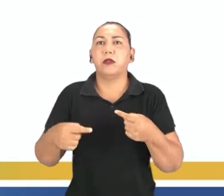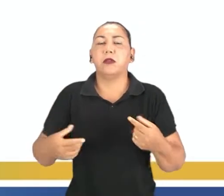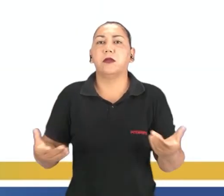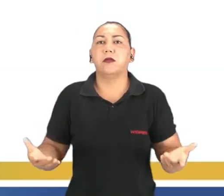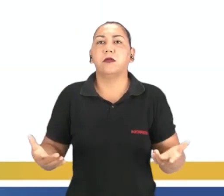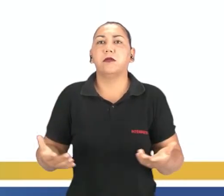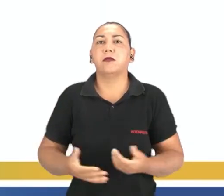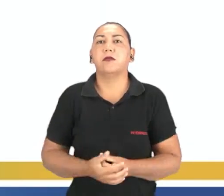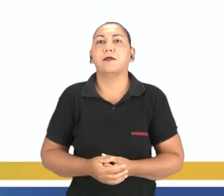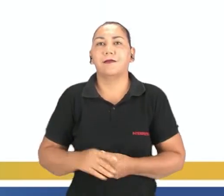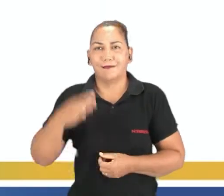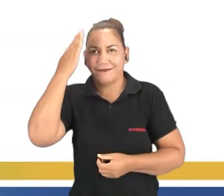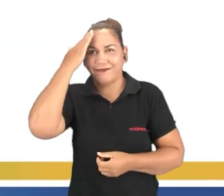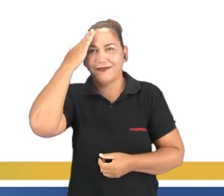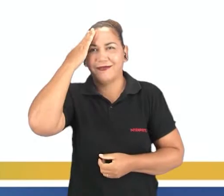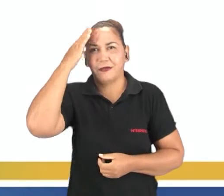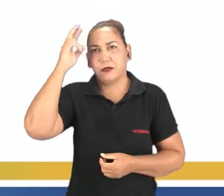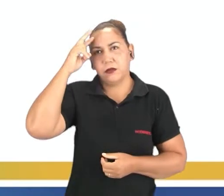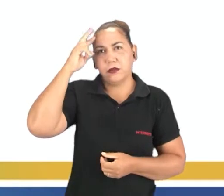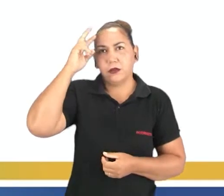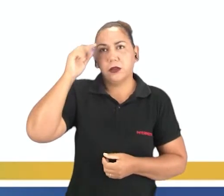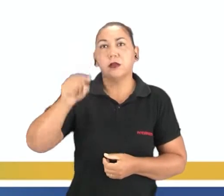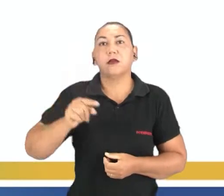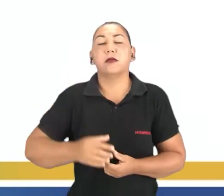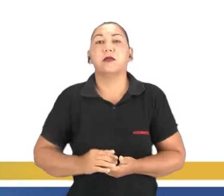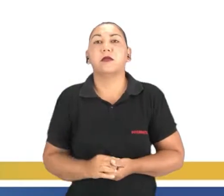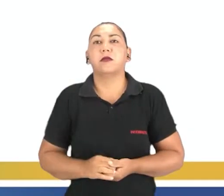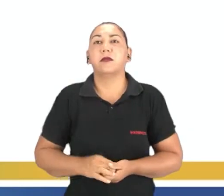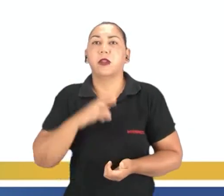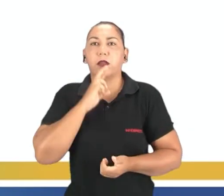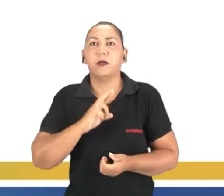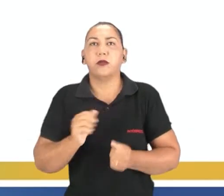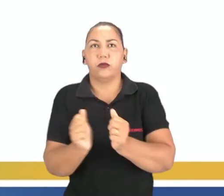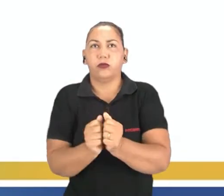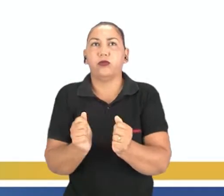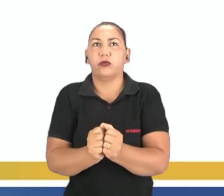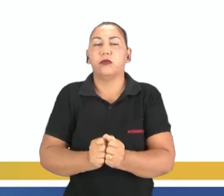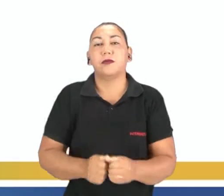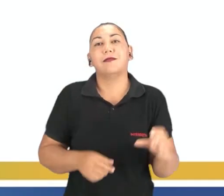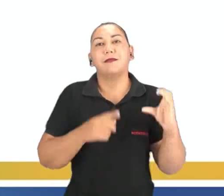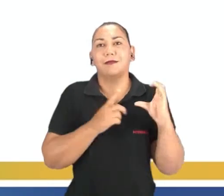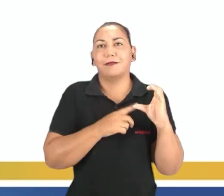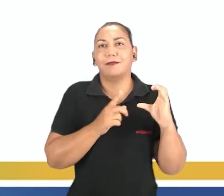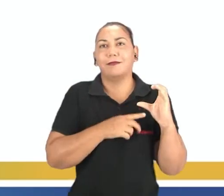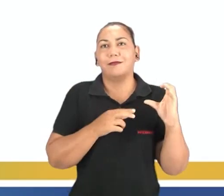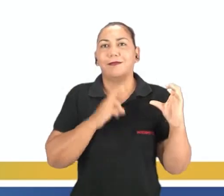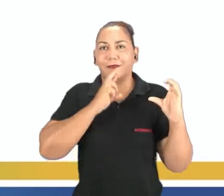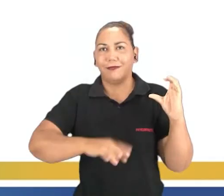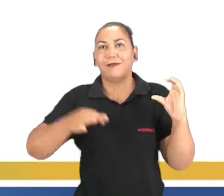compreender? Espero que vocês estejam lembrando, hein? Vamos ver a resposta juntos, então? Letra C,